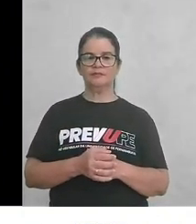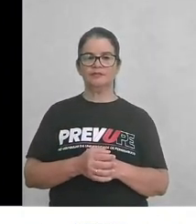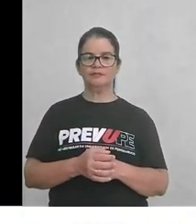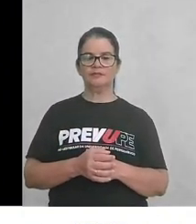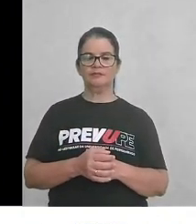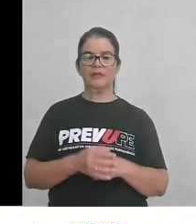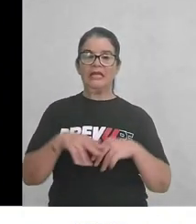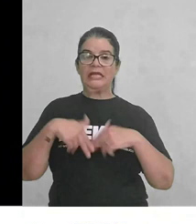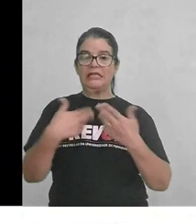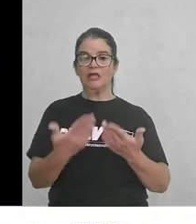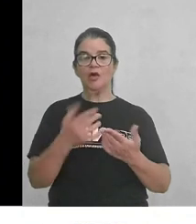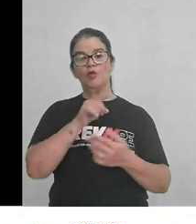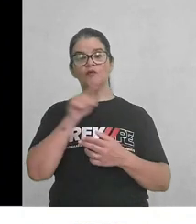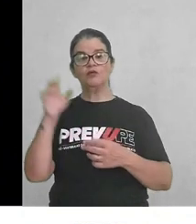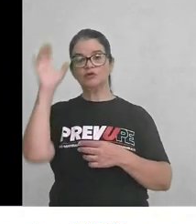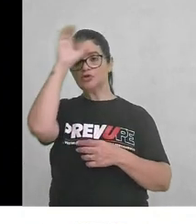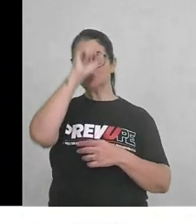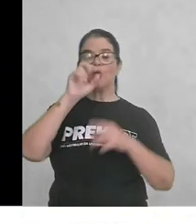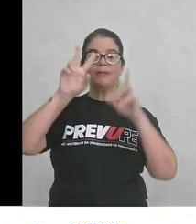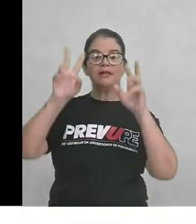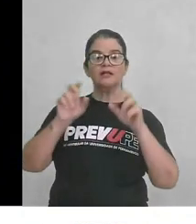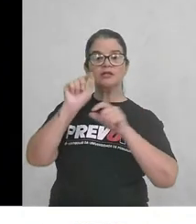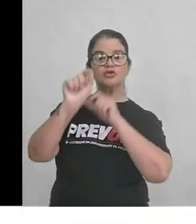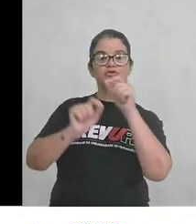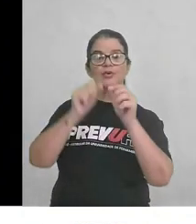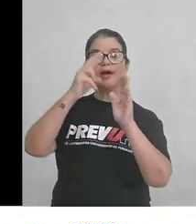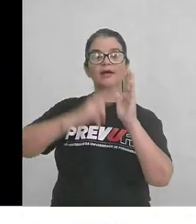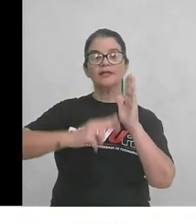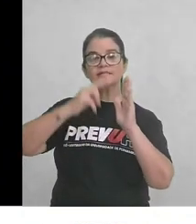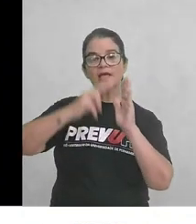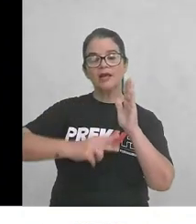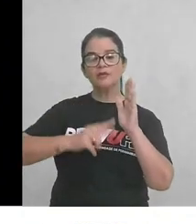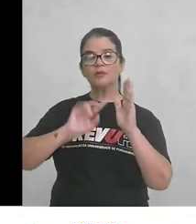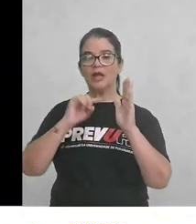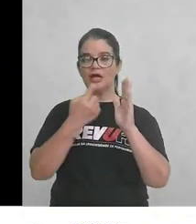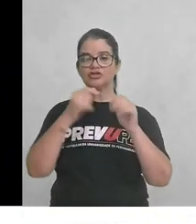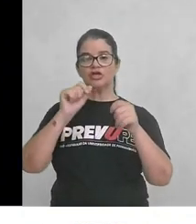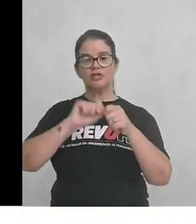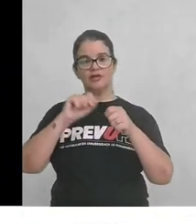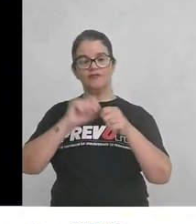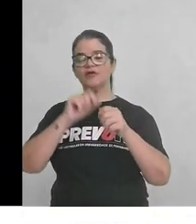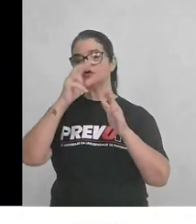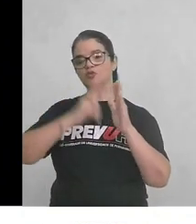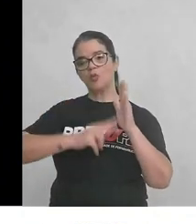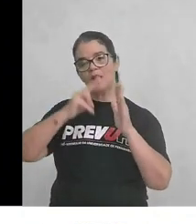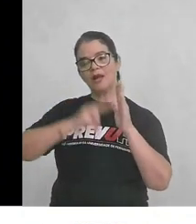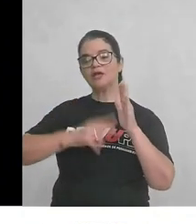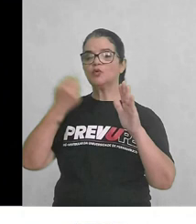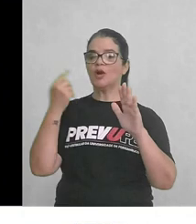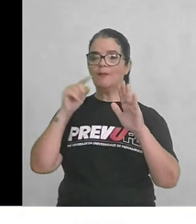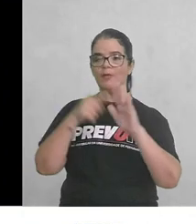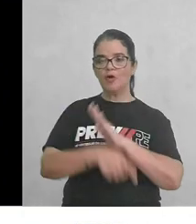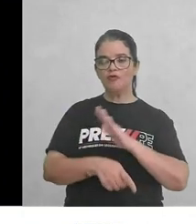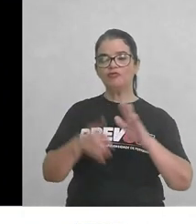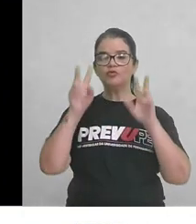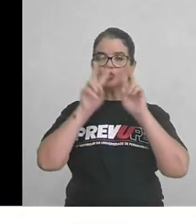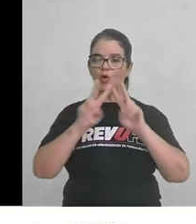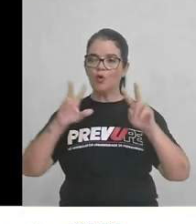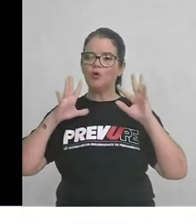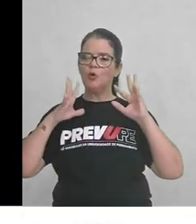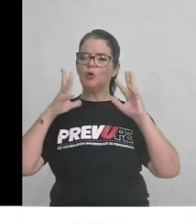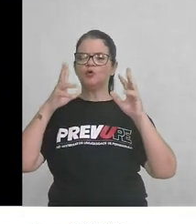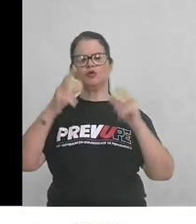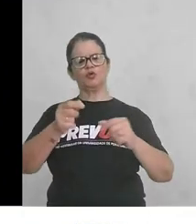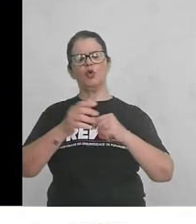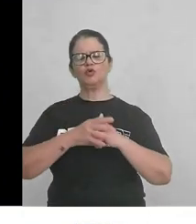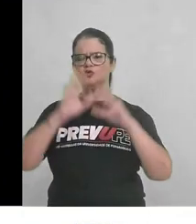gente fez uma leitura profunda, olhou todos os detalhes, olhou que ela foi para um chaveiro, olhou